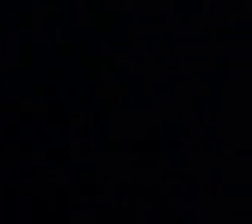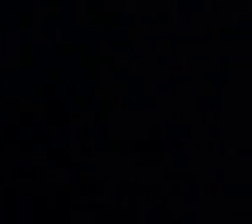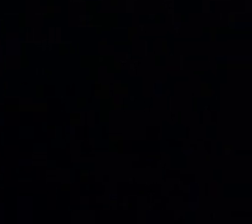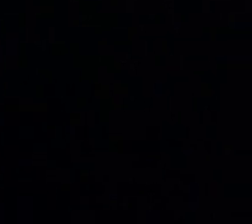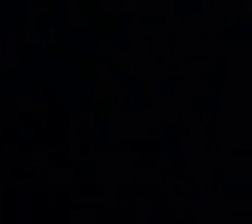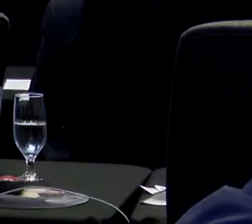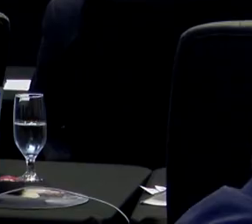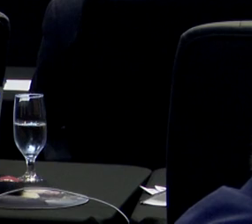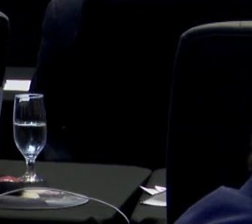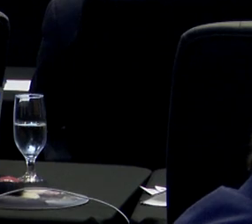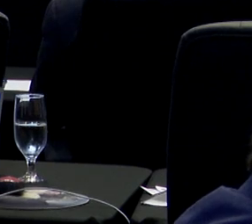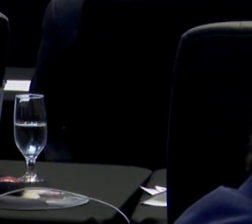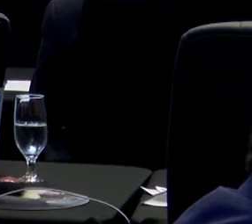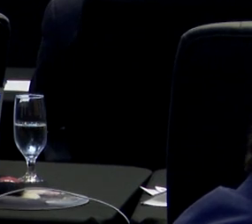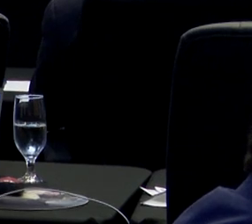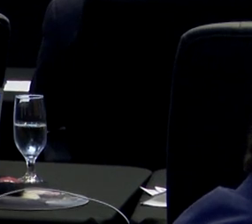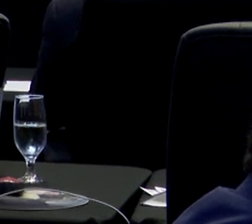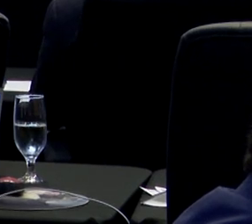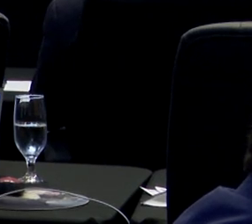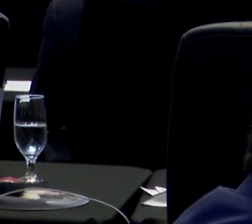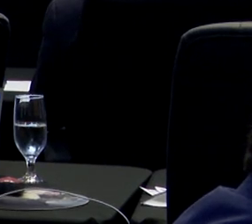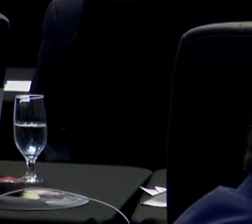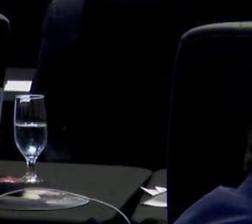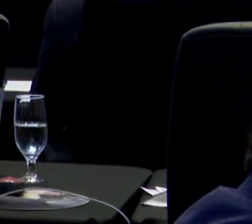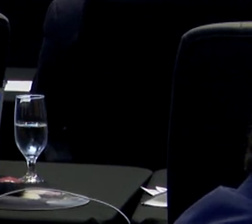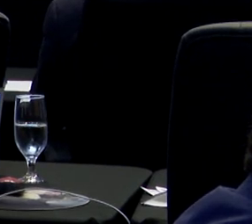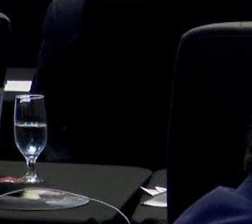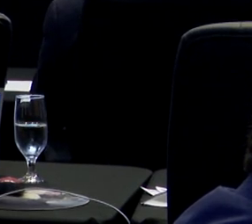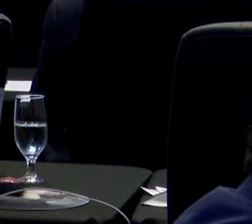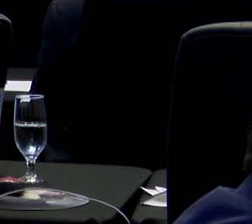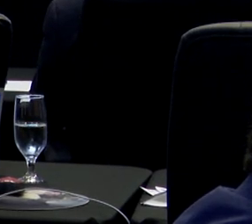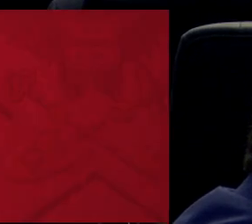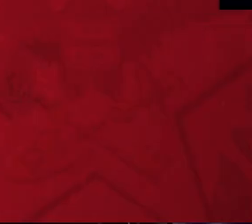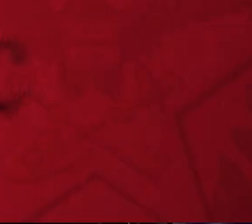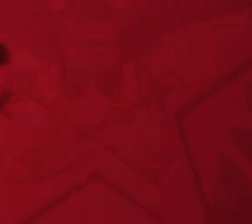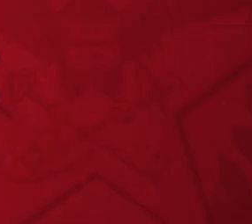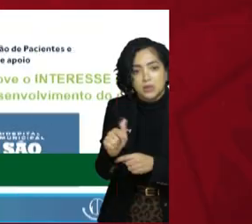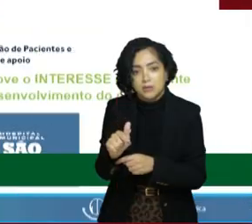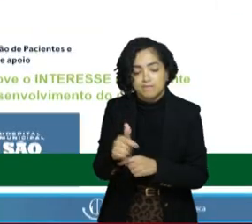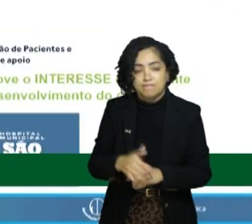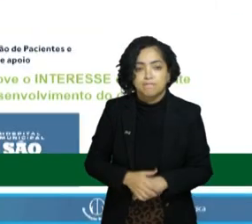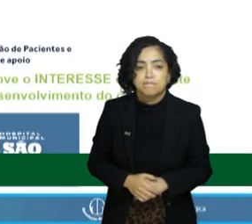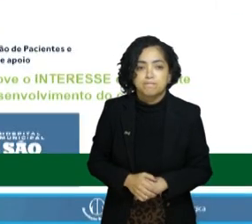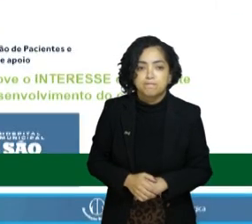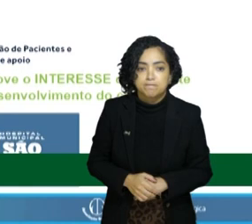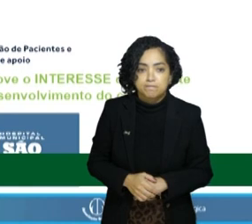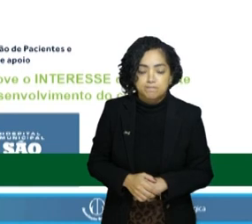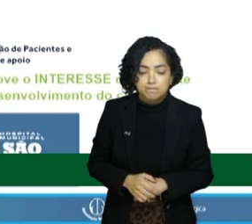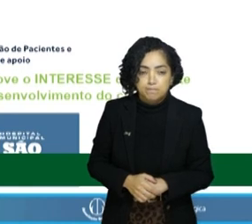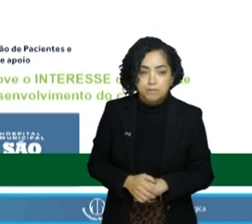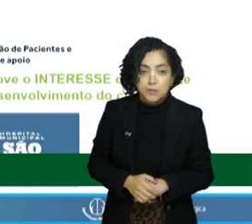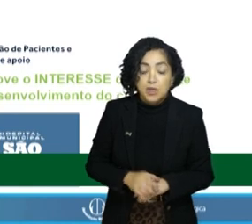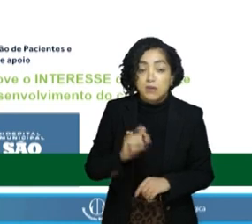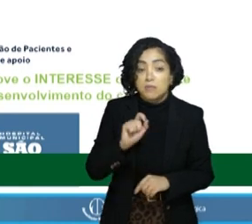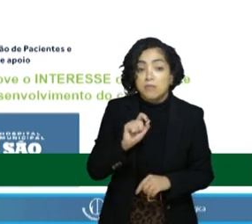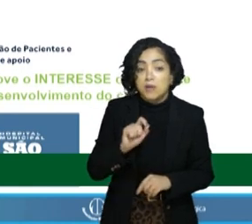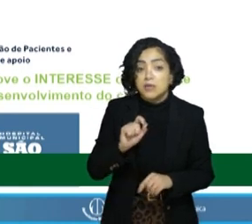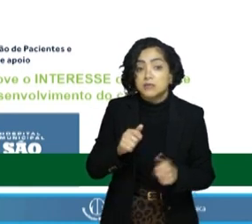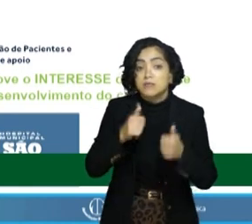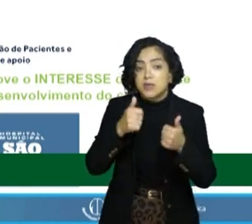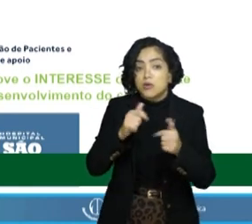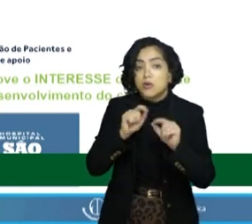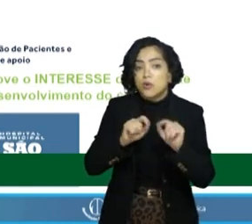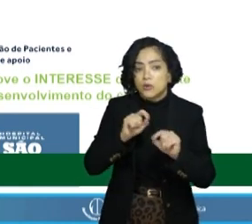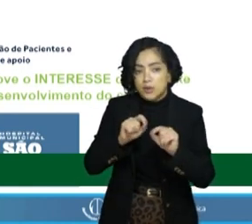doutora Carla Moura, falou da importância de um modelo integrado de atendimento às vítimas de AVC. O que a gente precisa melhorar? Então,